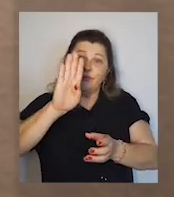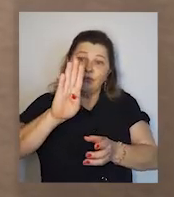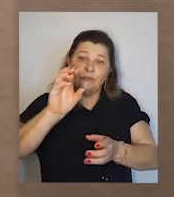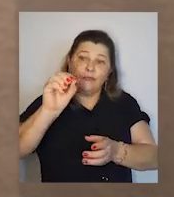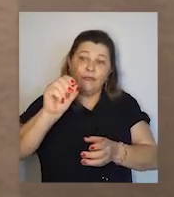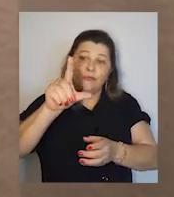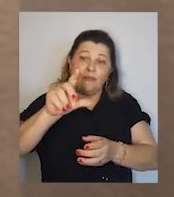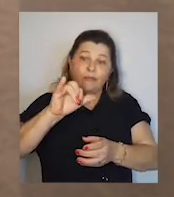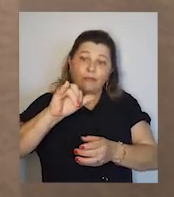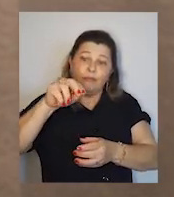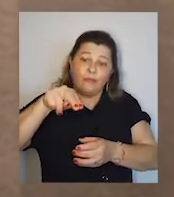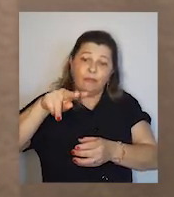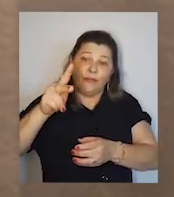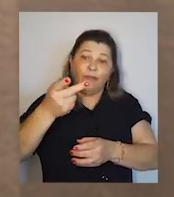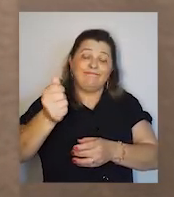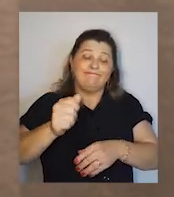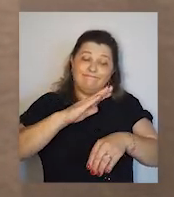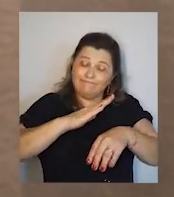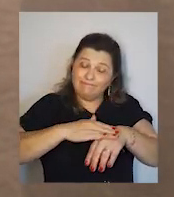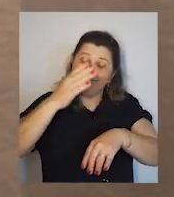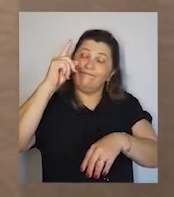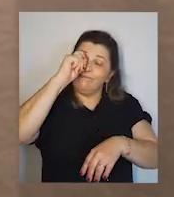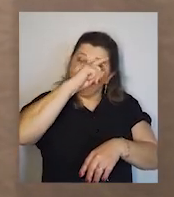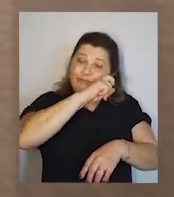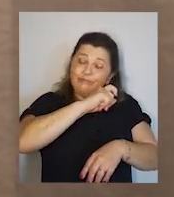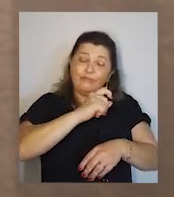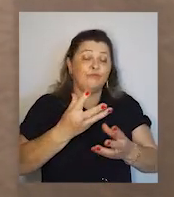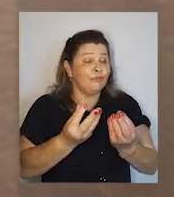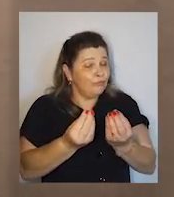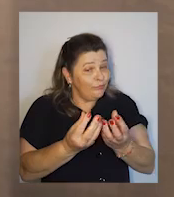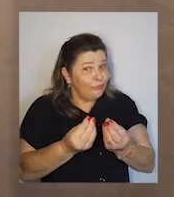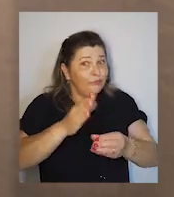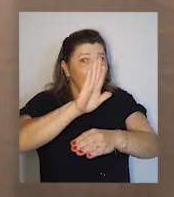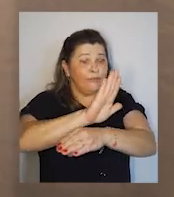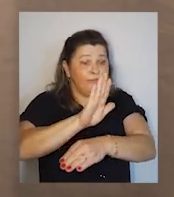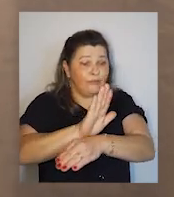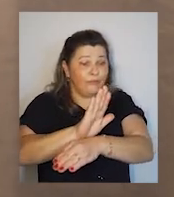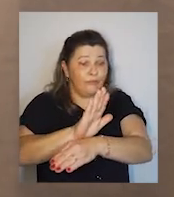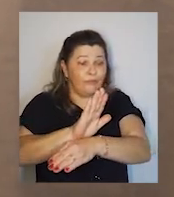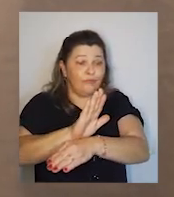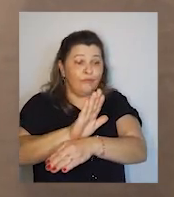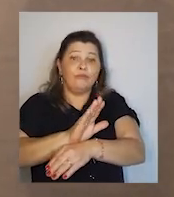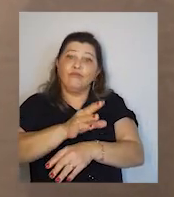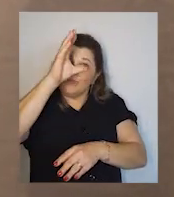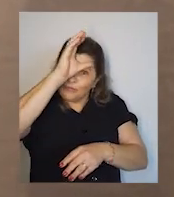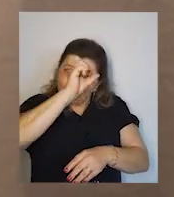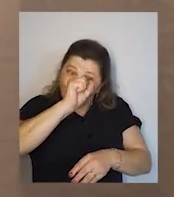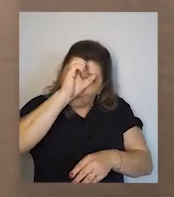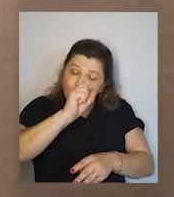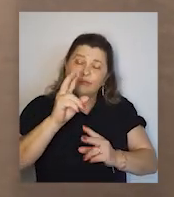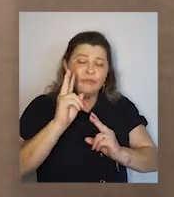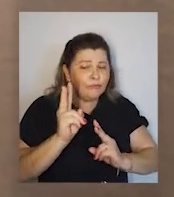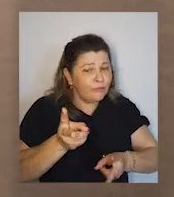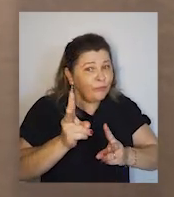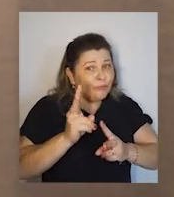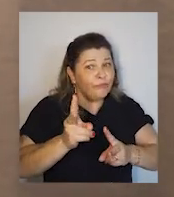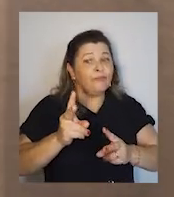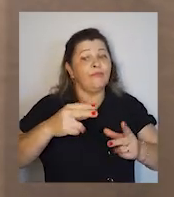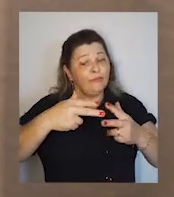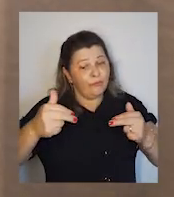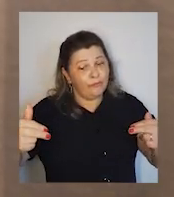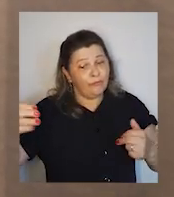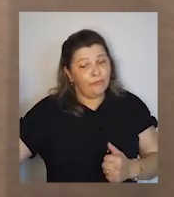seria mais difícil para mim. Para mim foi uma grande ajuda. Toda vez é um aprendizado, sempre tem coisa